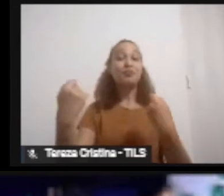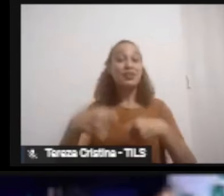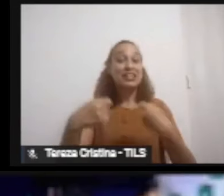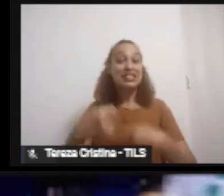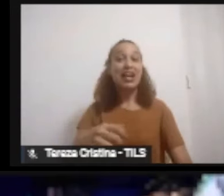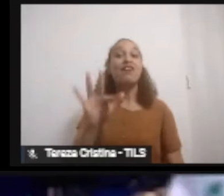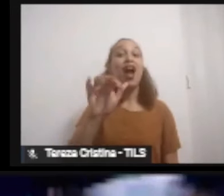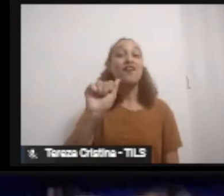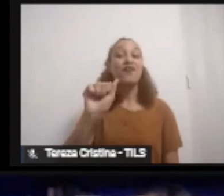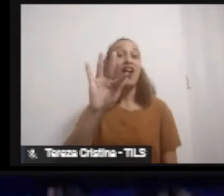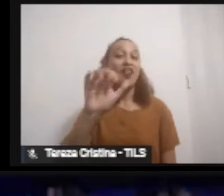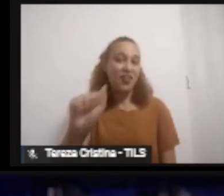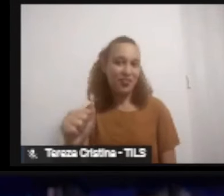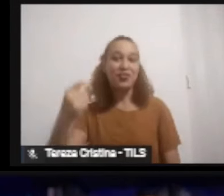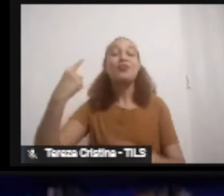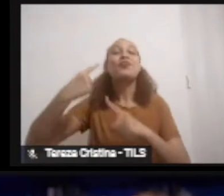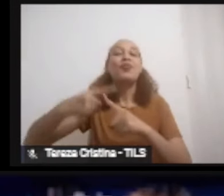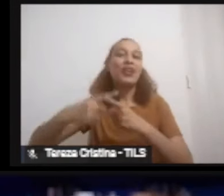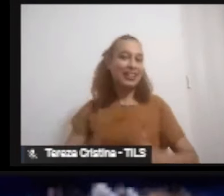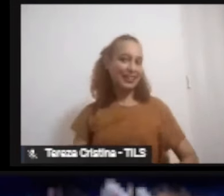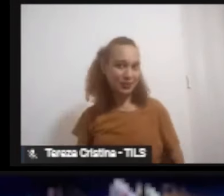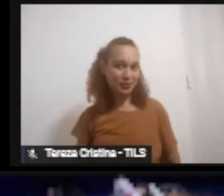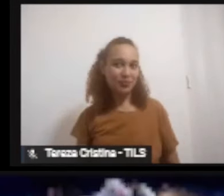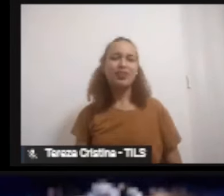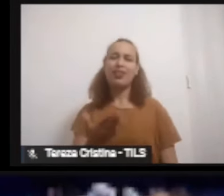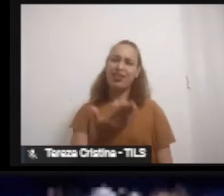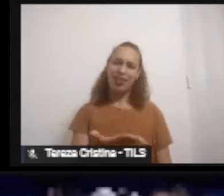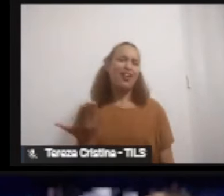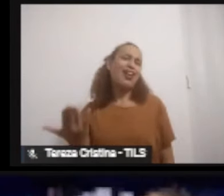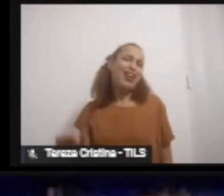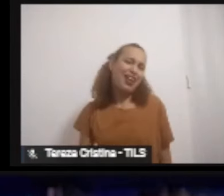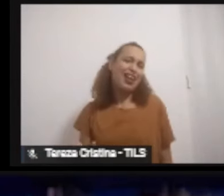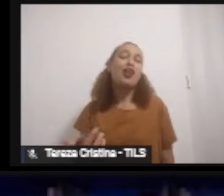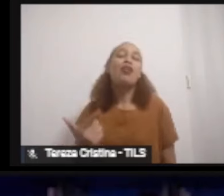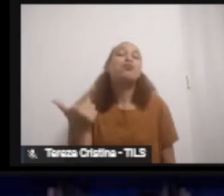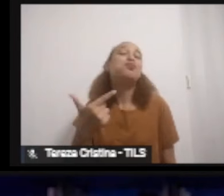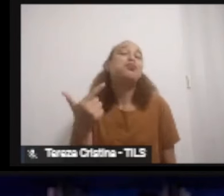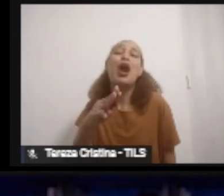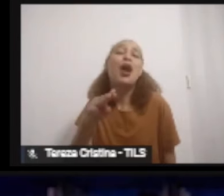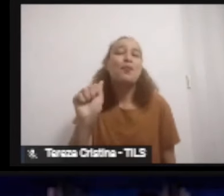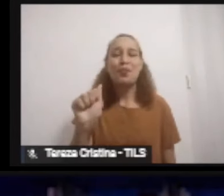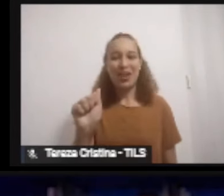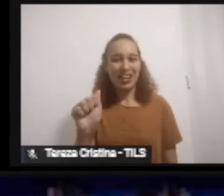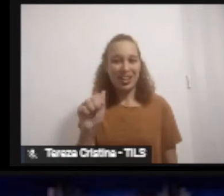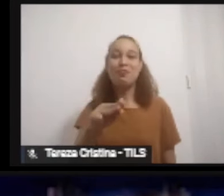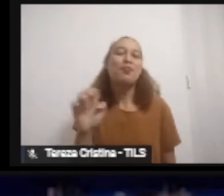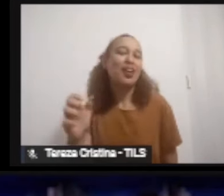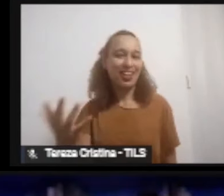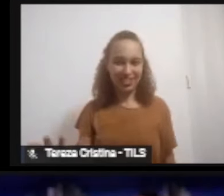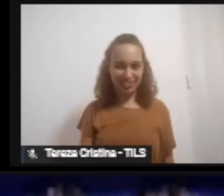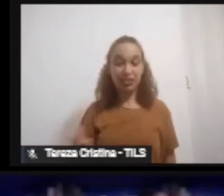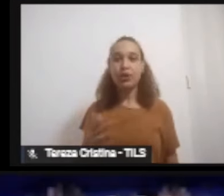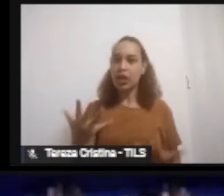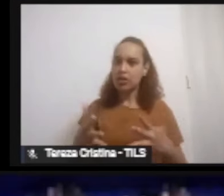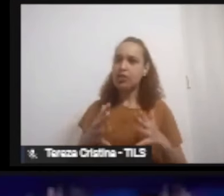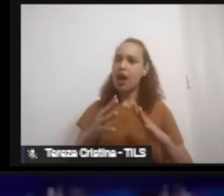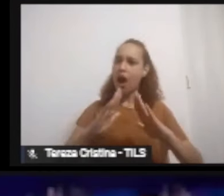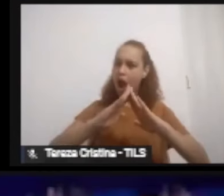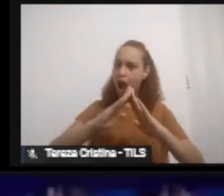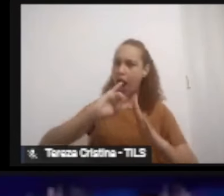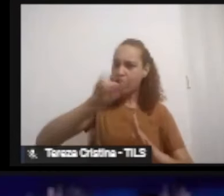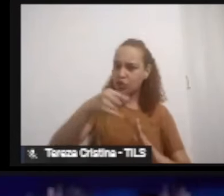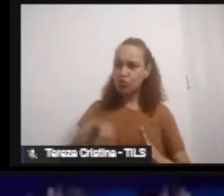Fafá... Podemos chamar de a segunda mãe? Acho que sim, né? Acho que Confusão na Casa do João foi feito com duas